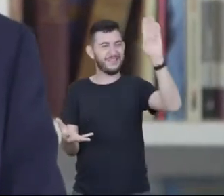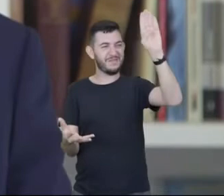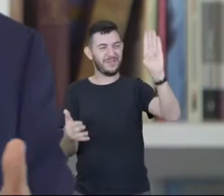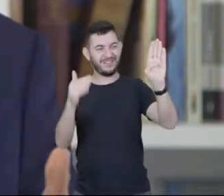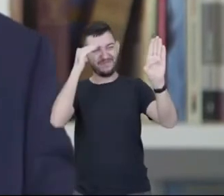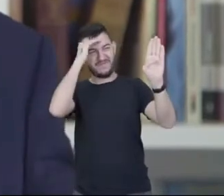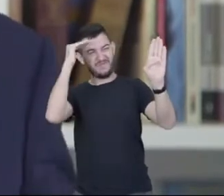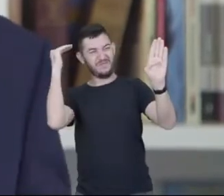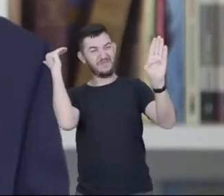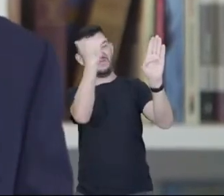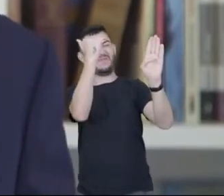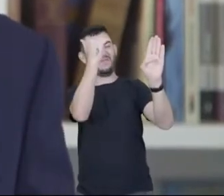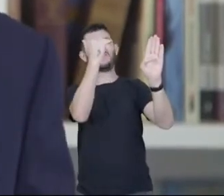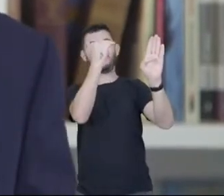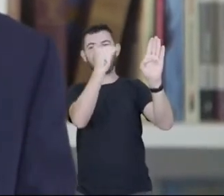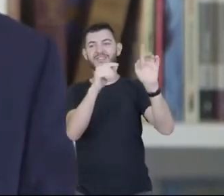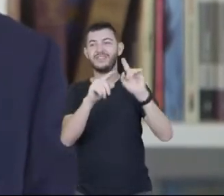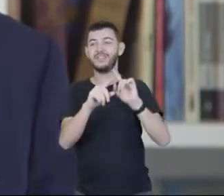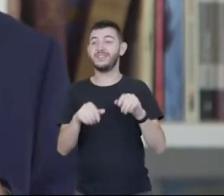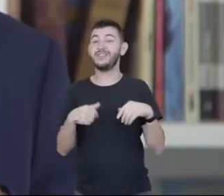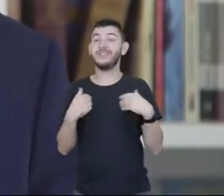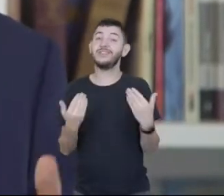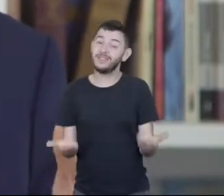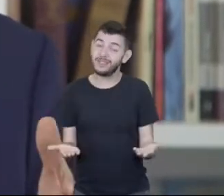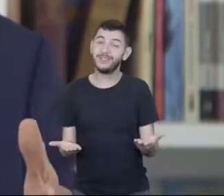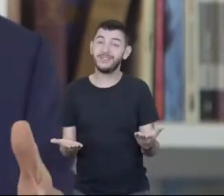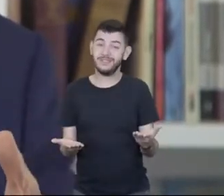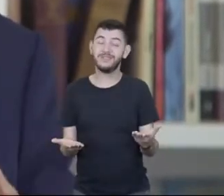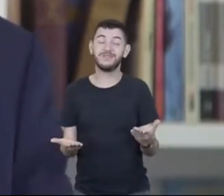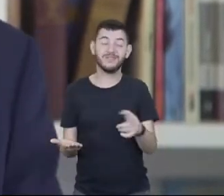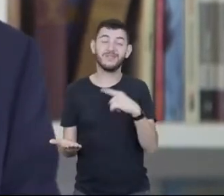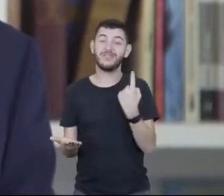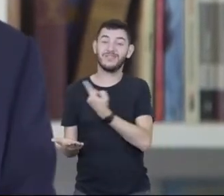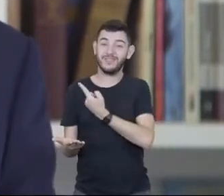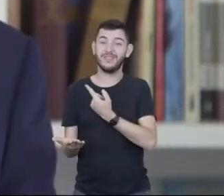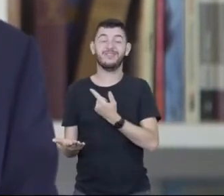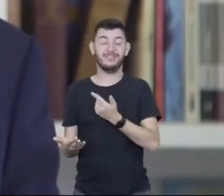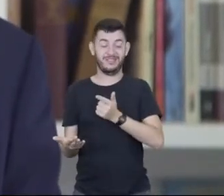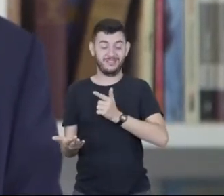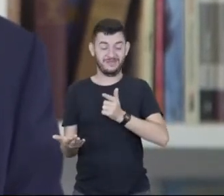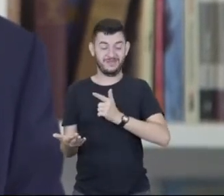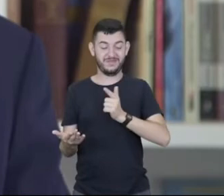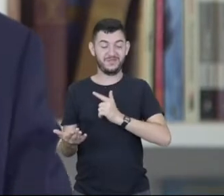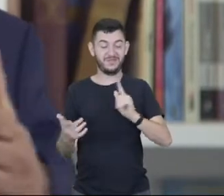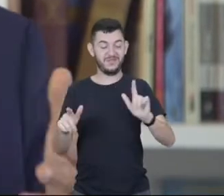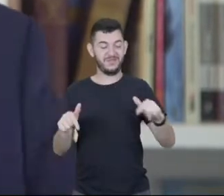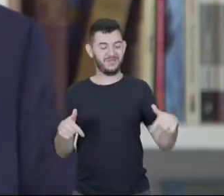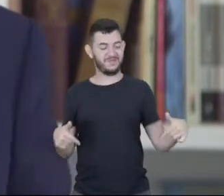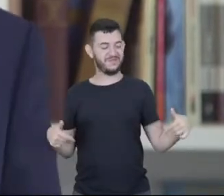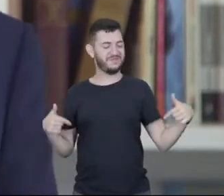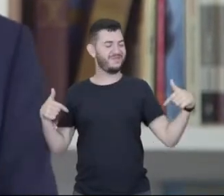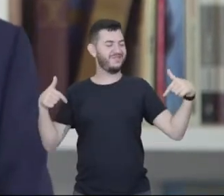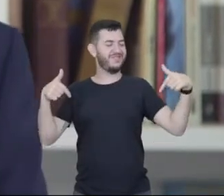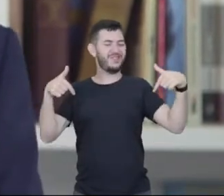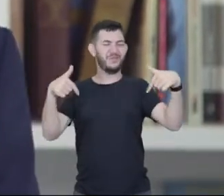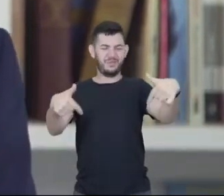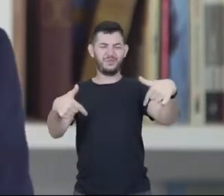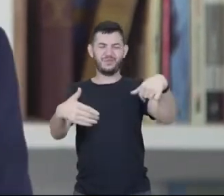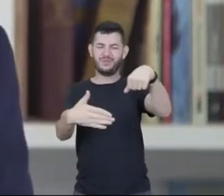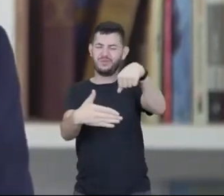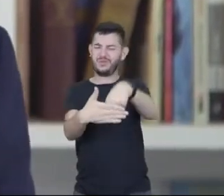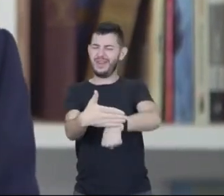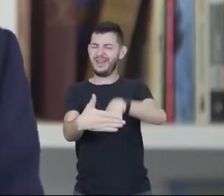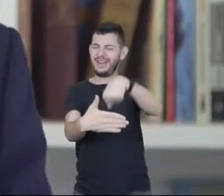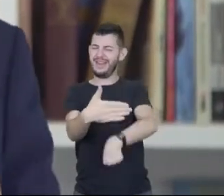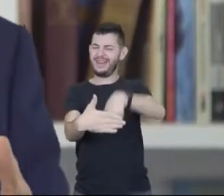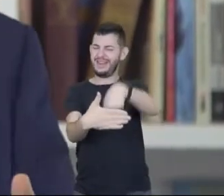E para isso acontecer temos uma grande luta pela frente uma luta pela mudança